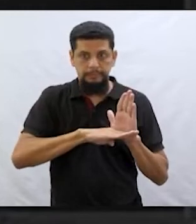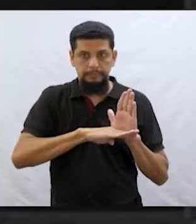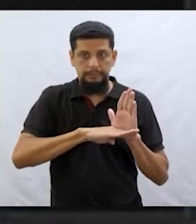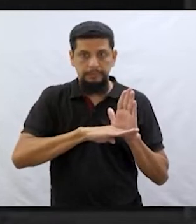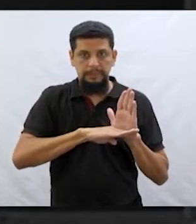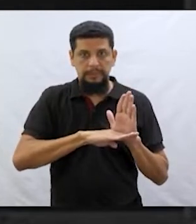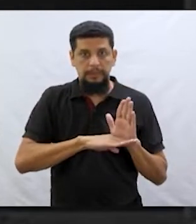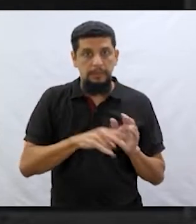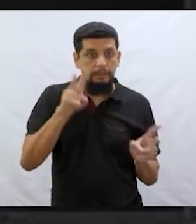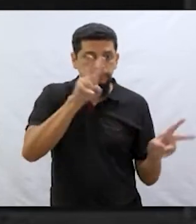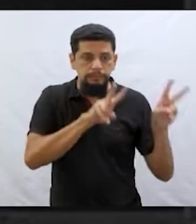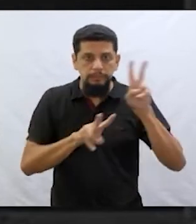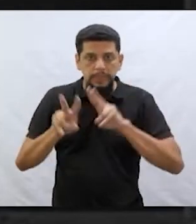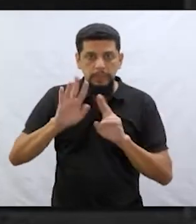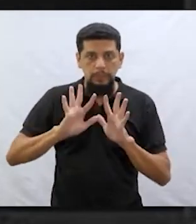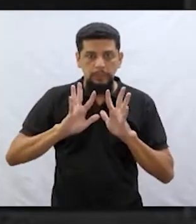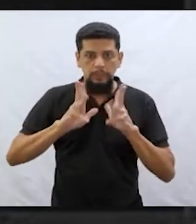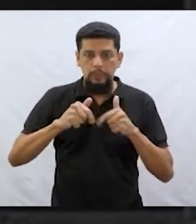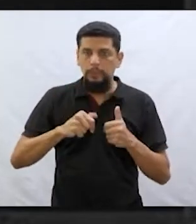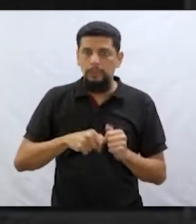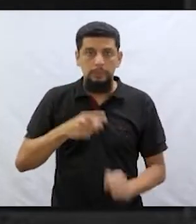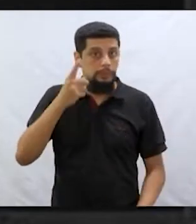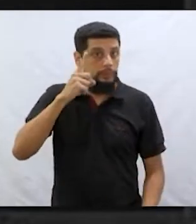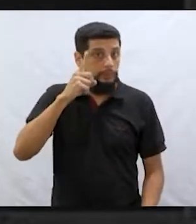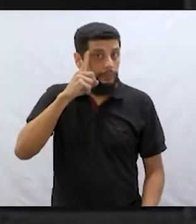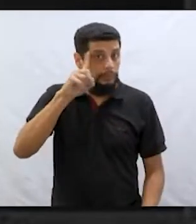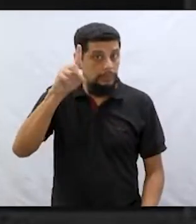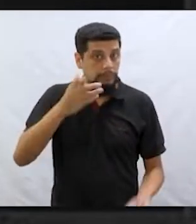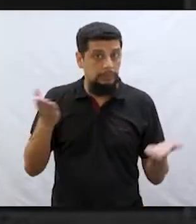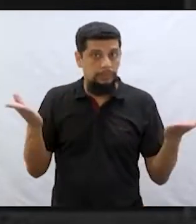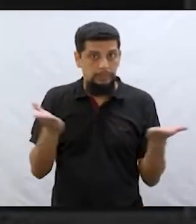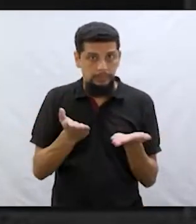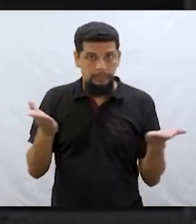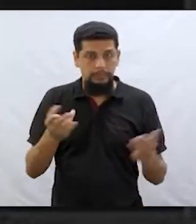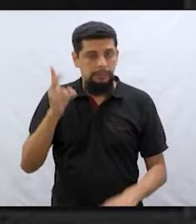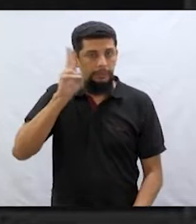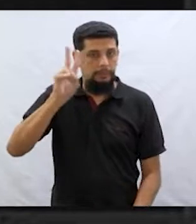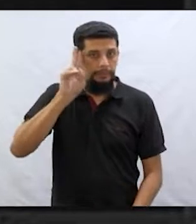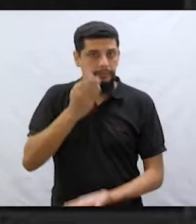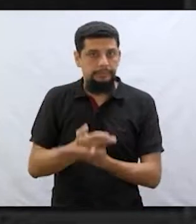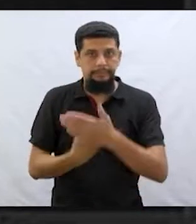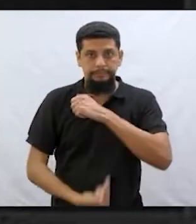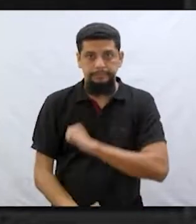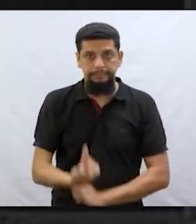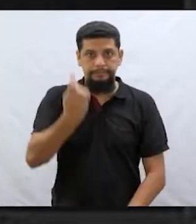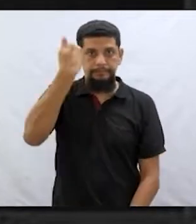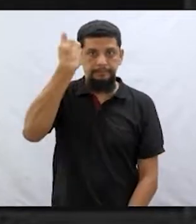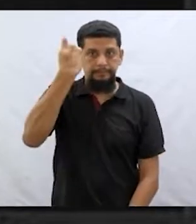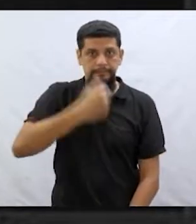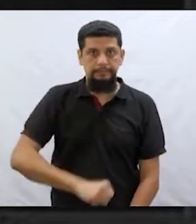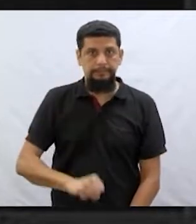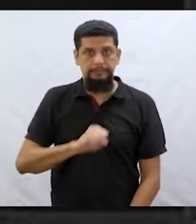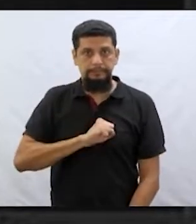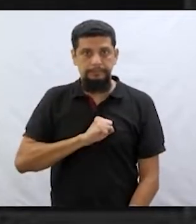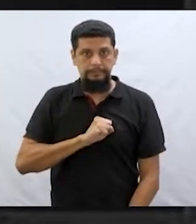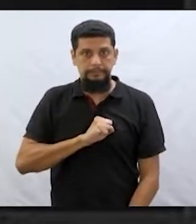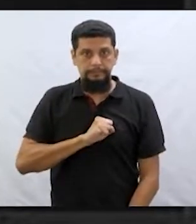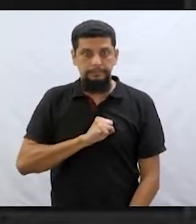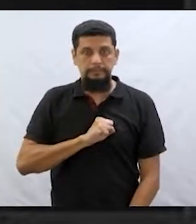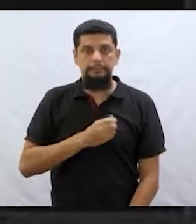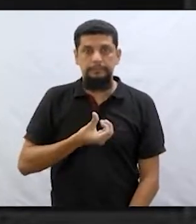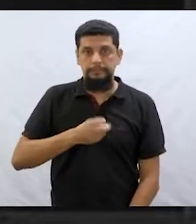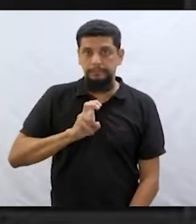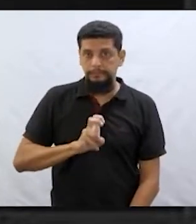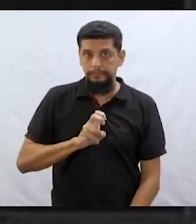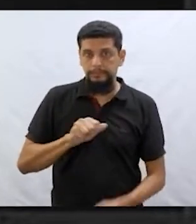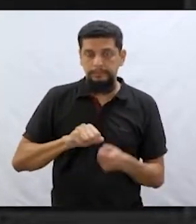onde a gente, né, visualiza todo o nosso dia de hoje. Então, nós vamos recordar a aula anterior, que é a aula de número